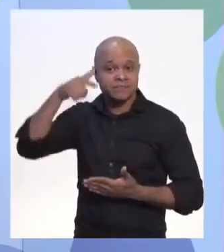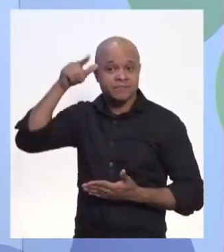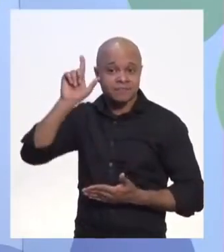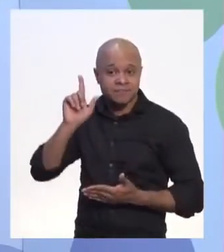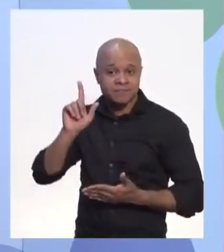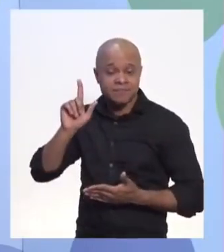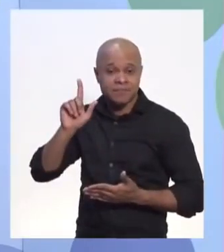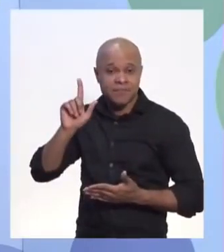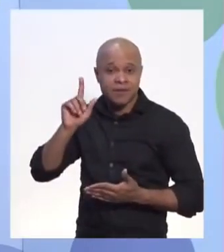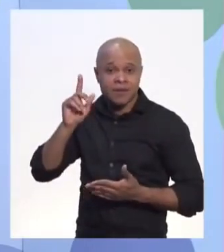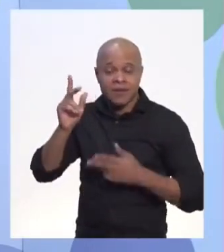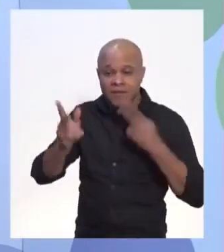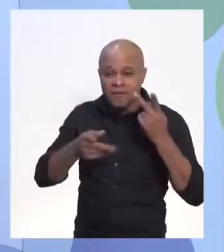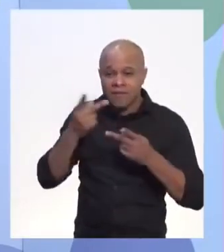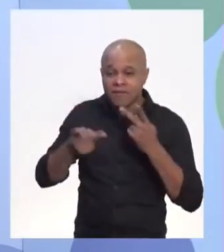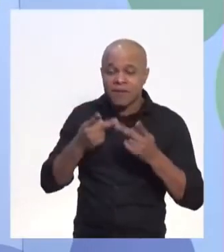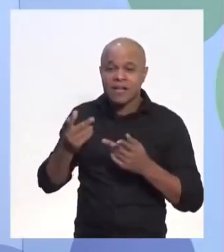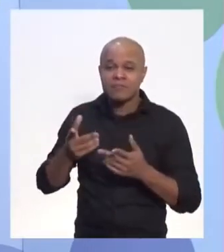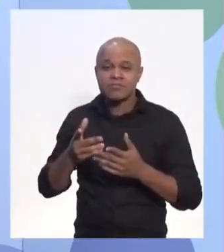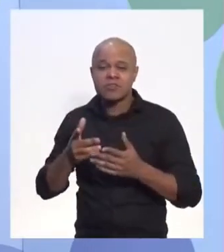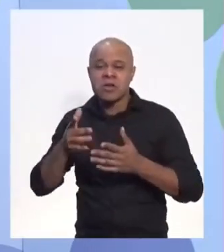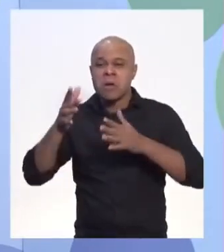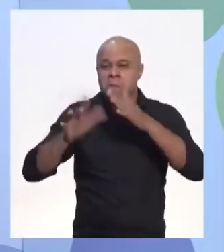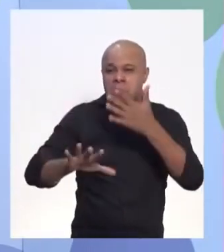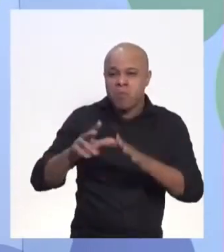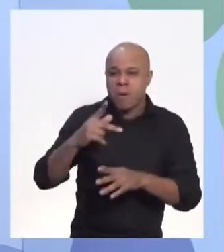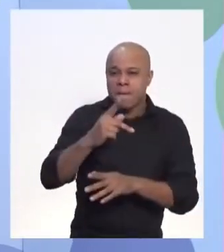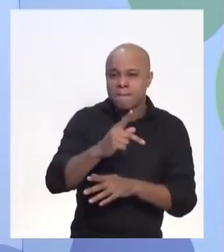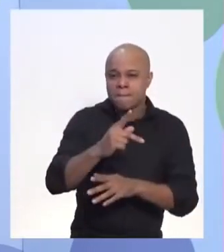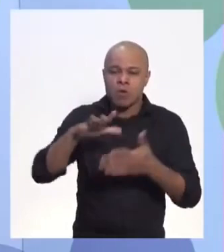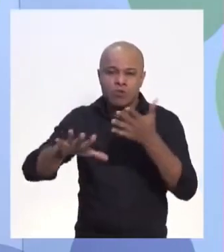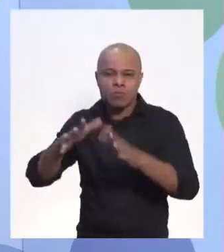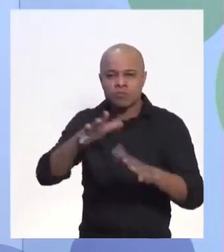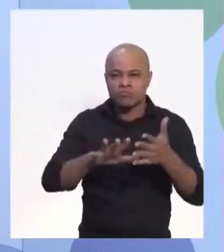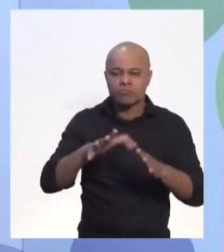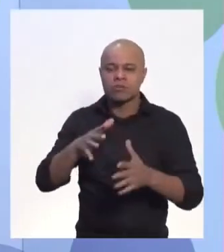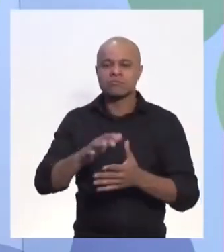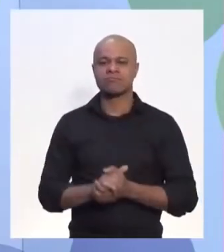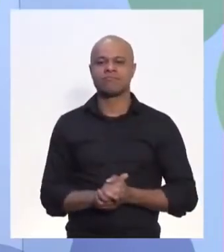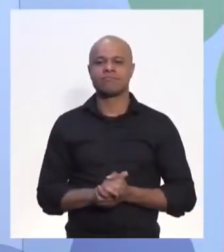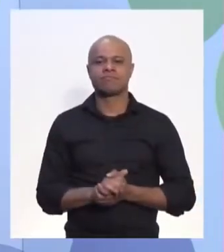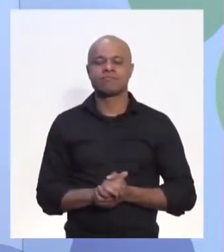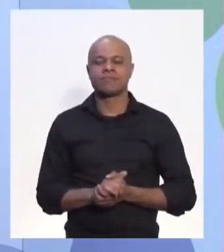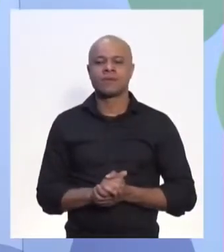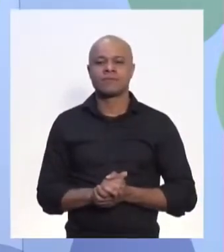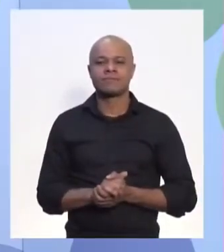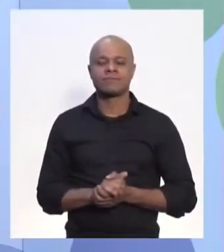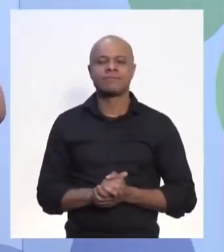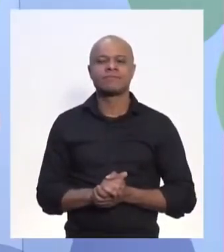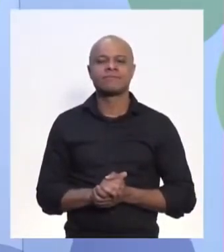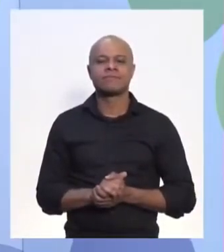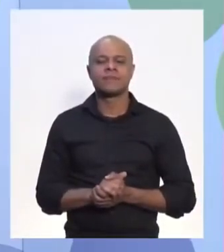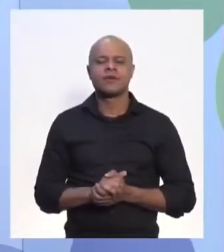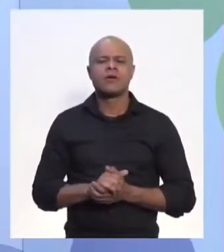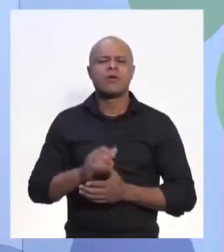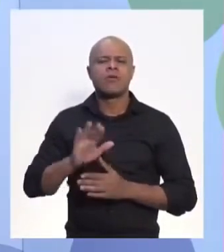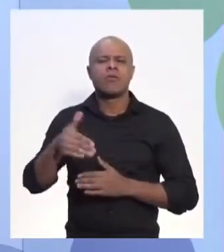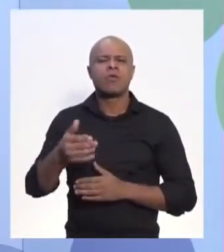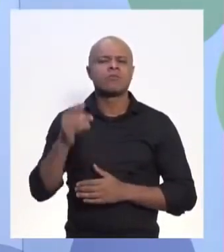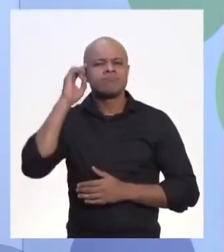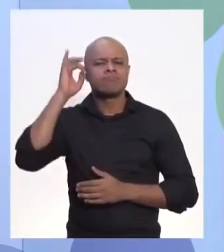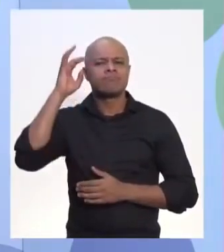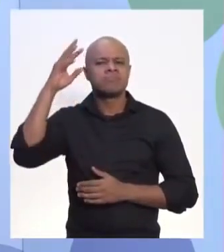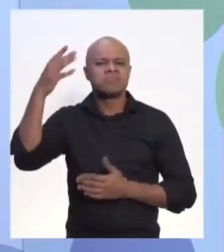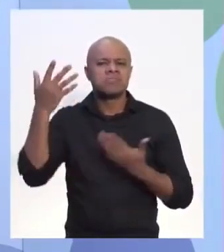de proporcionalidade. Proporcionalidade. Né? Extremamente importante. A gente imaginou que vocês, né, onde vocês imaginaram que veriam